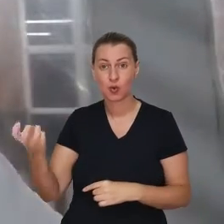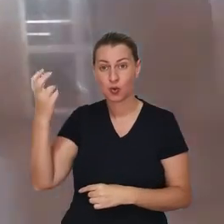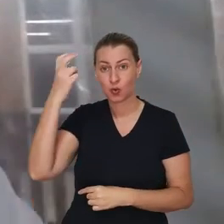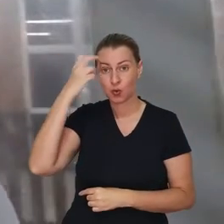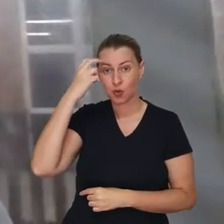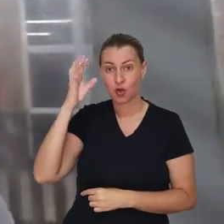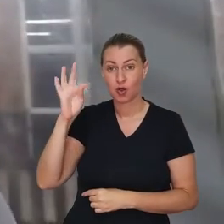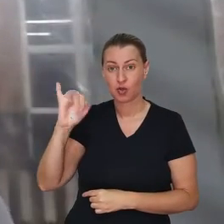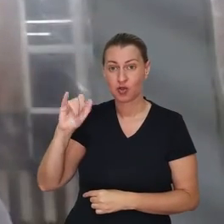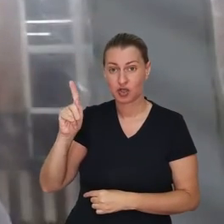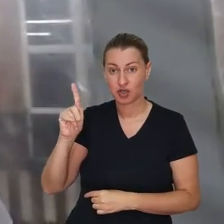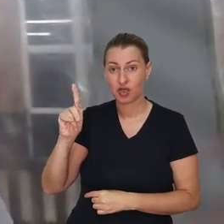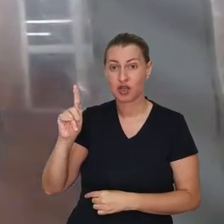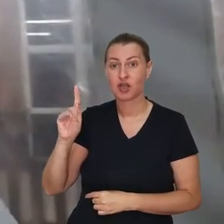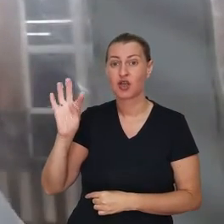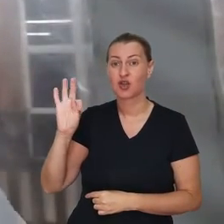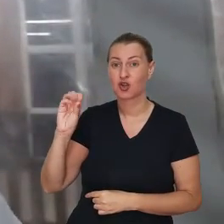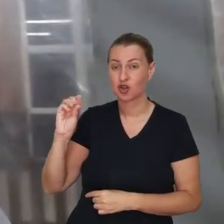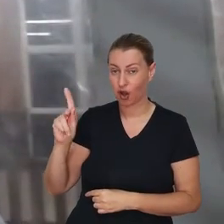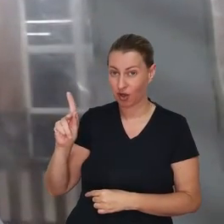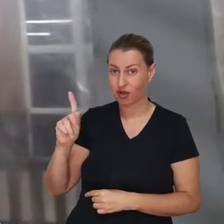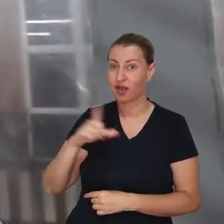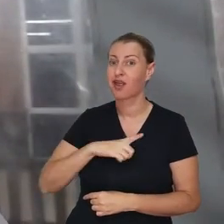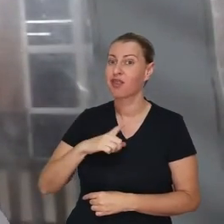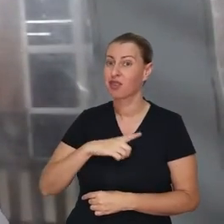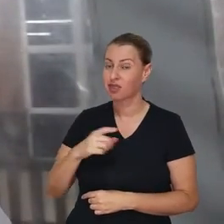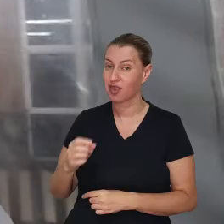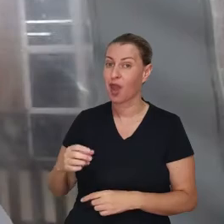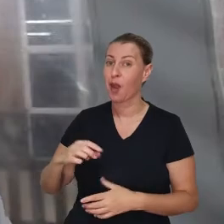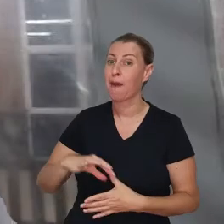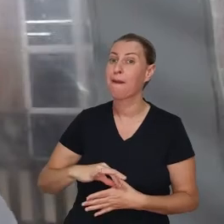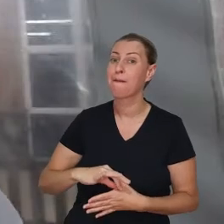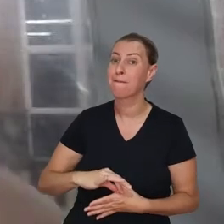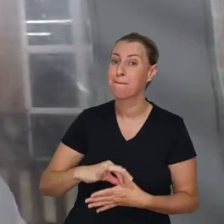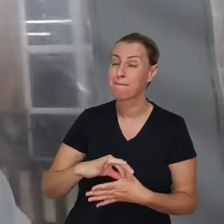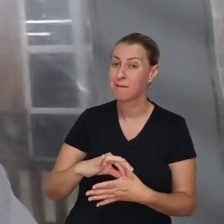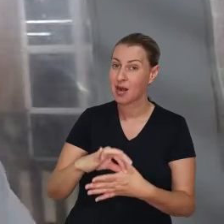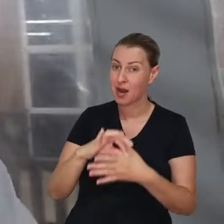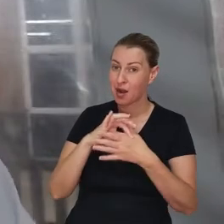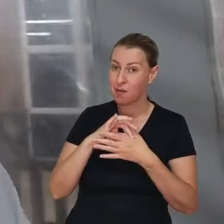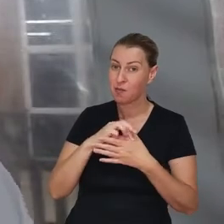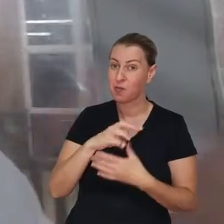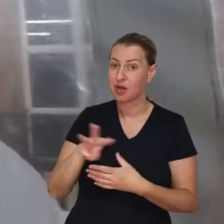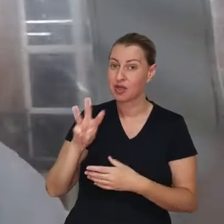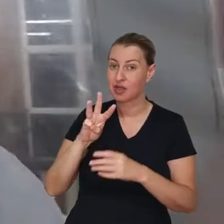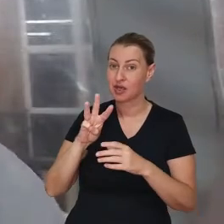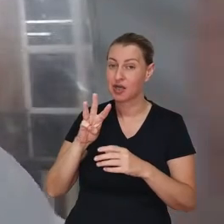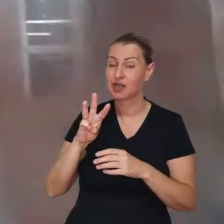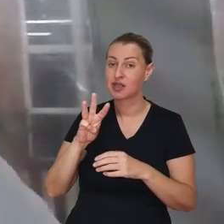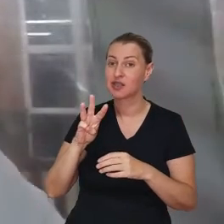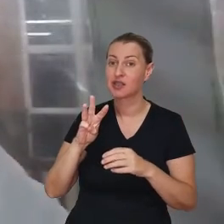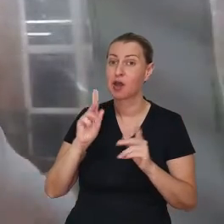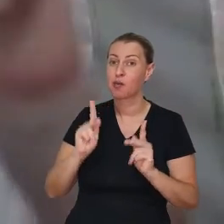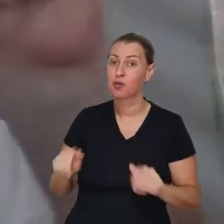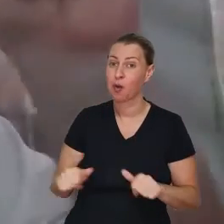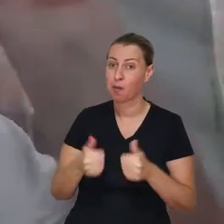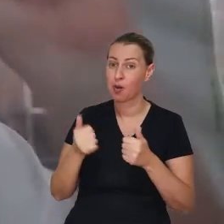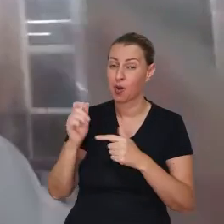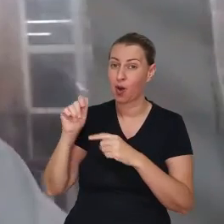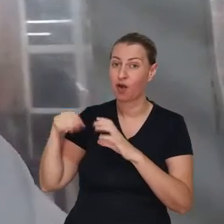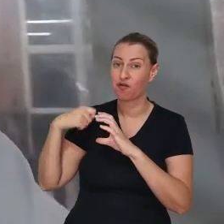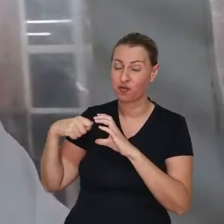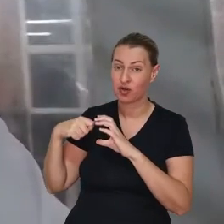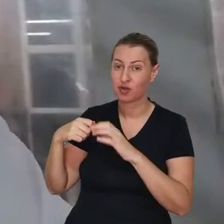qual vai ter premiações para os 3 primeiros colocados. Então, fiquem de olho. Então, eu anuncio, então,